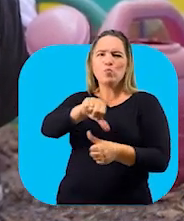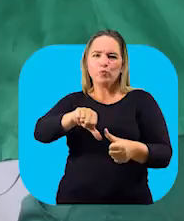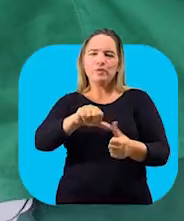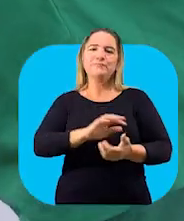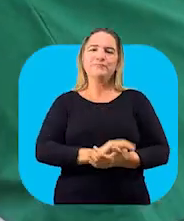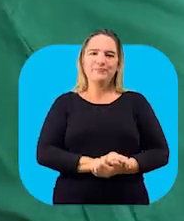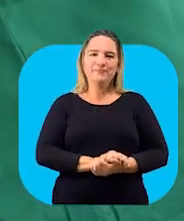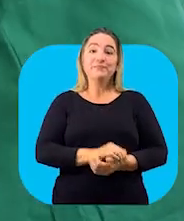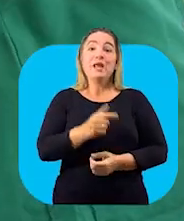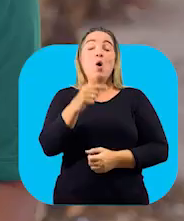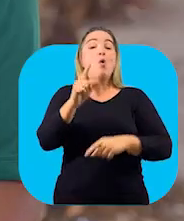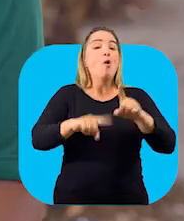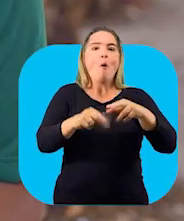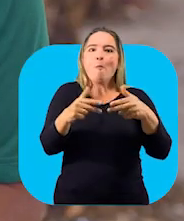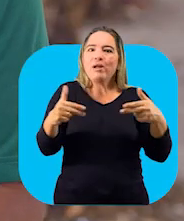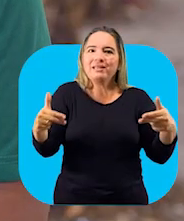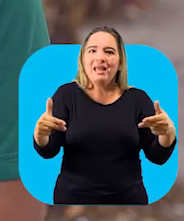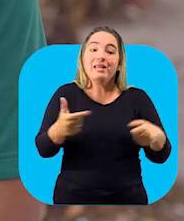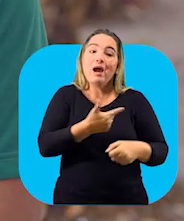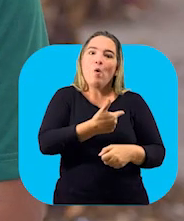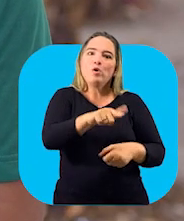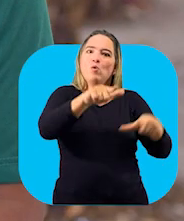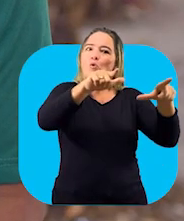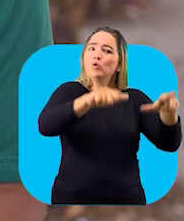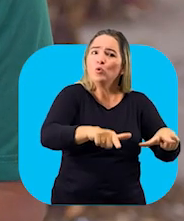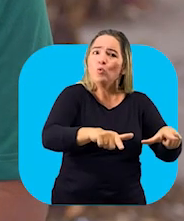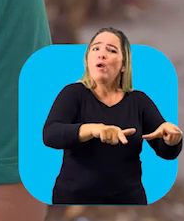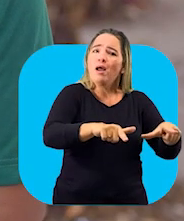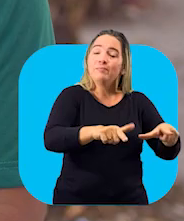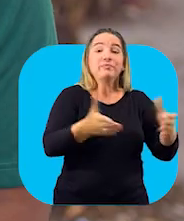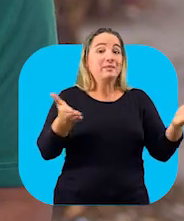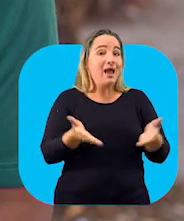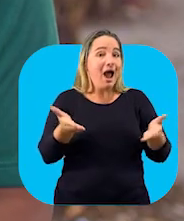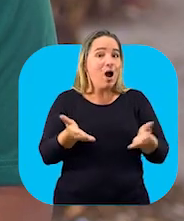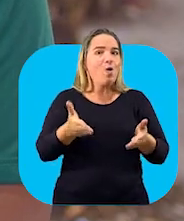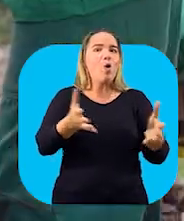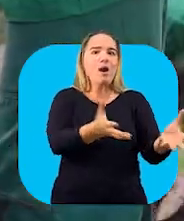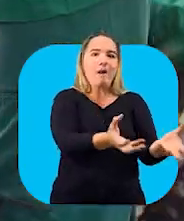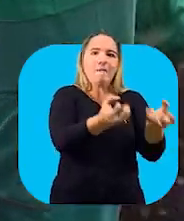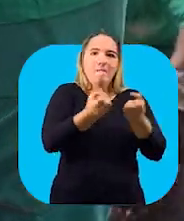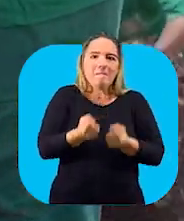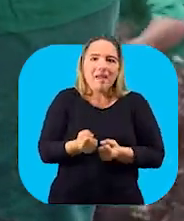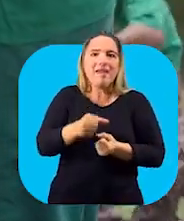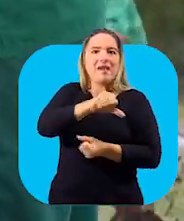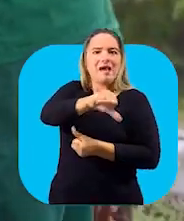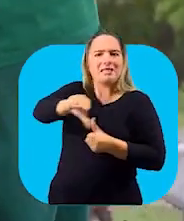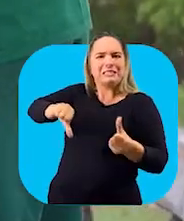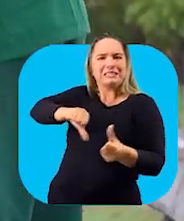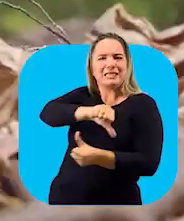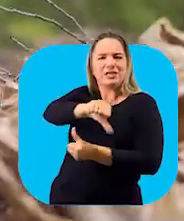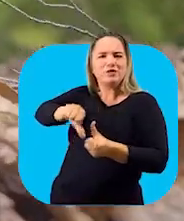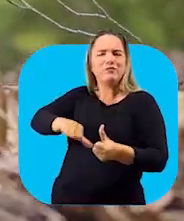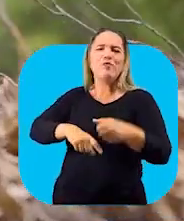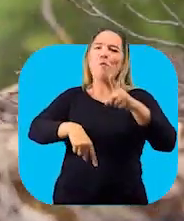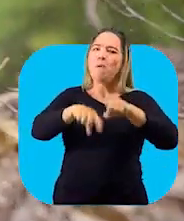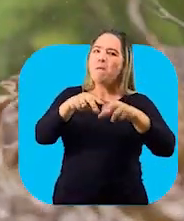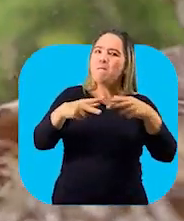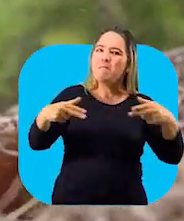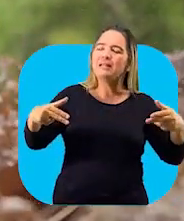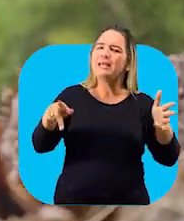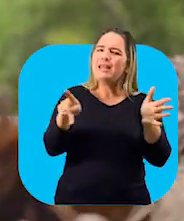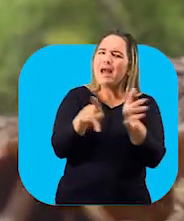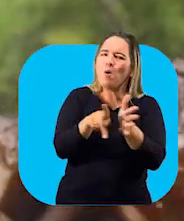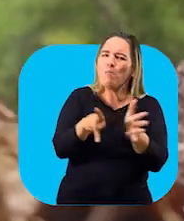distribuição. Esse material iria para um aterro sanitário e hoje em dia não vai mais, porque a gente pega e transforma esse material em um composto